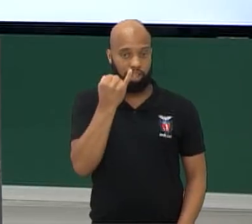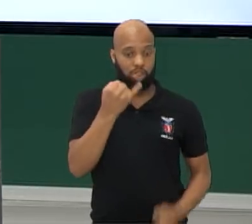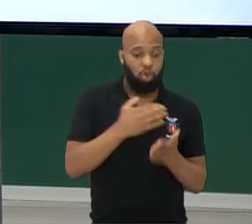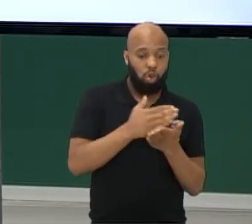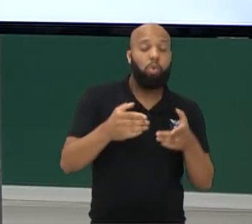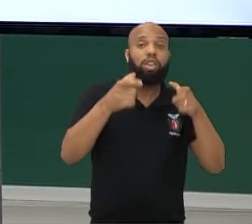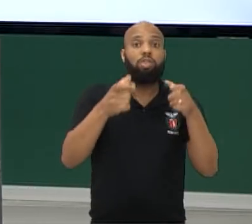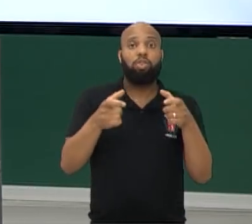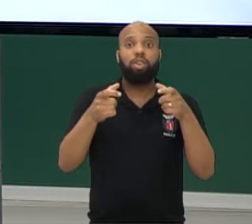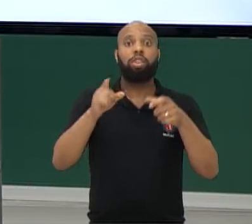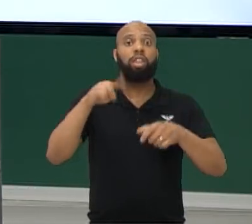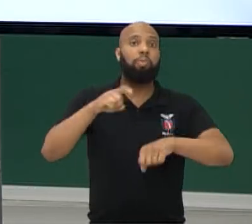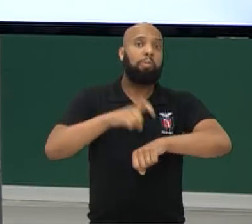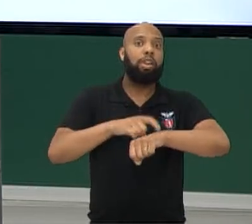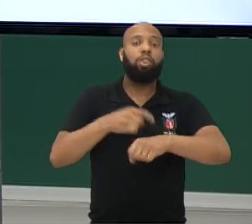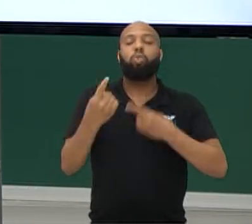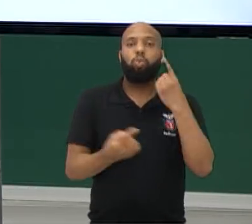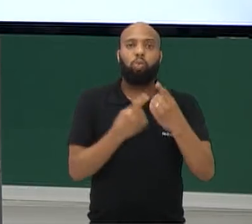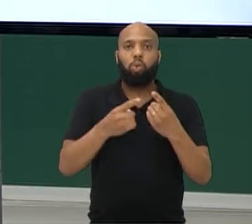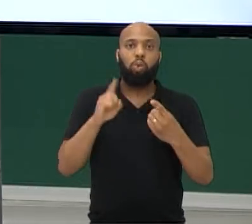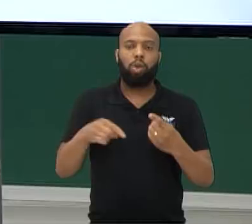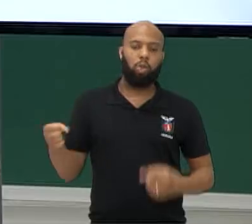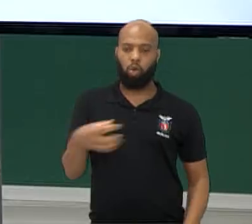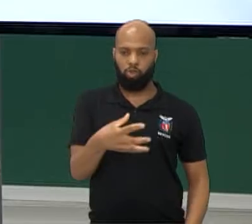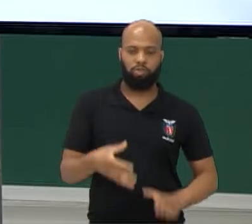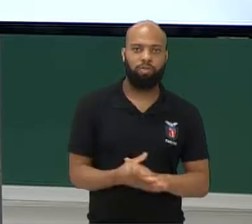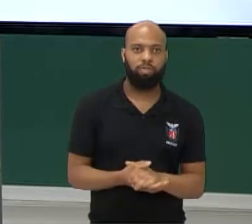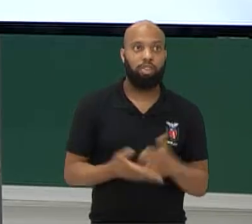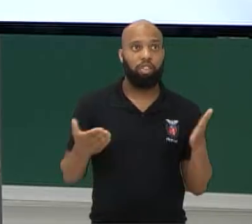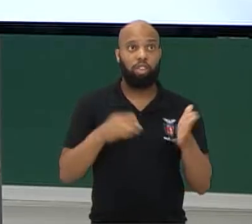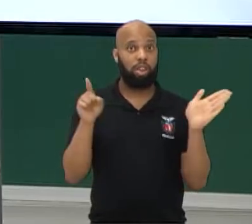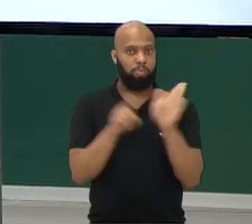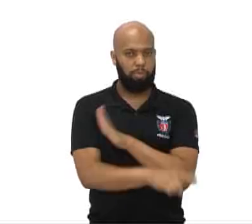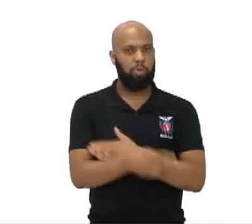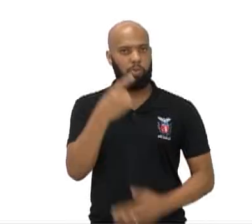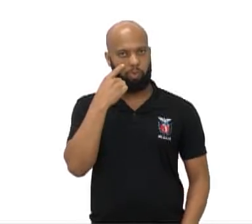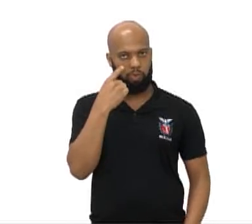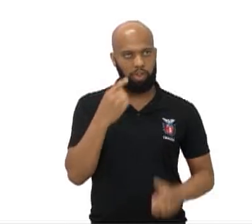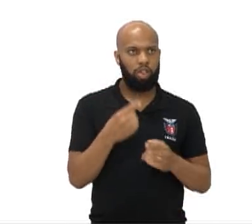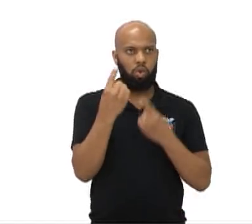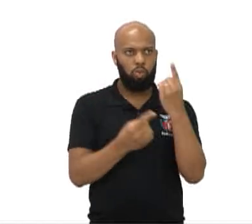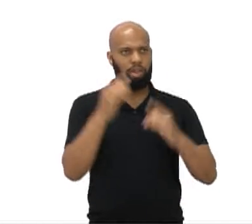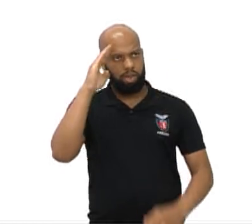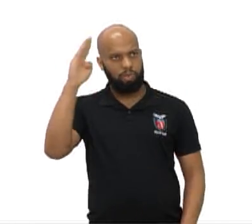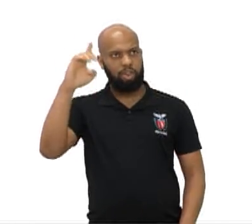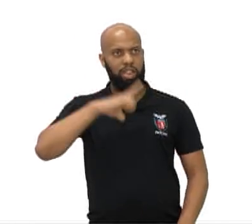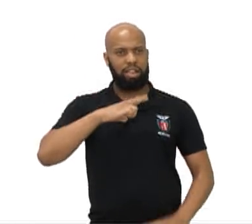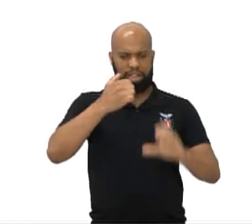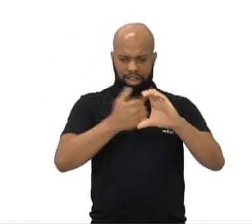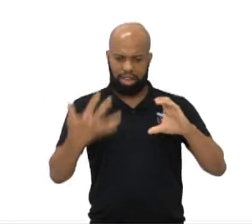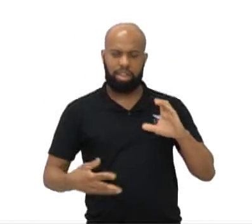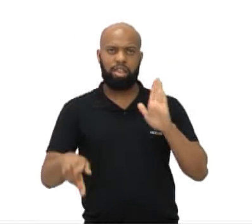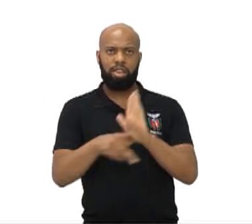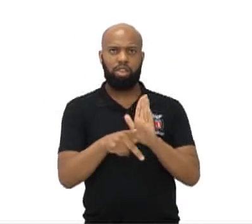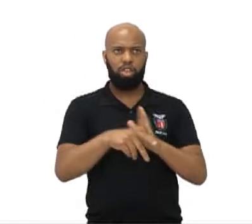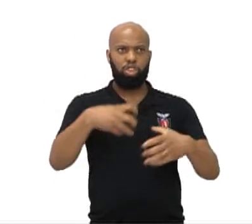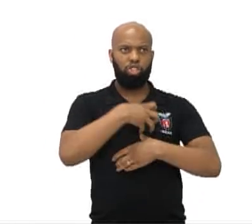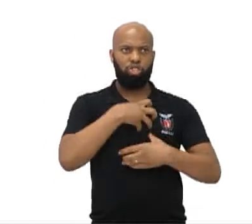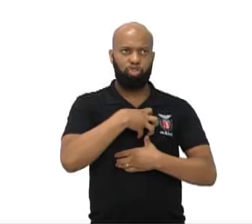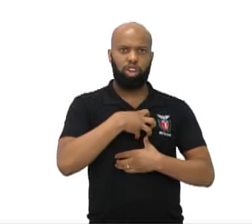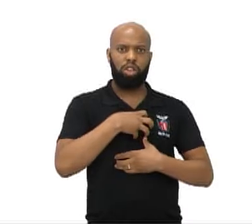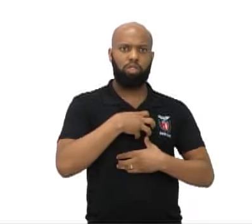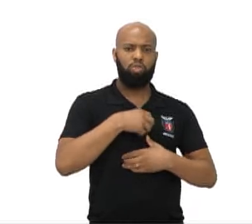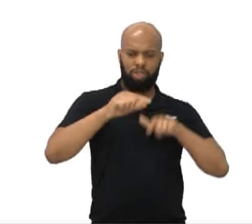Moderna. Já vamos para mais um quiz, para ver quem está prestando atenção na aula. Quais as principais características do modo